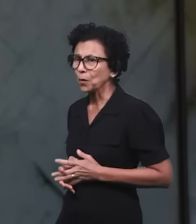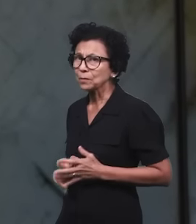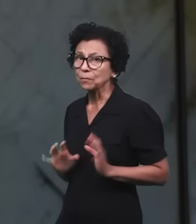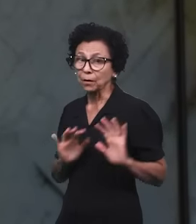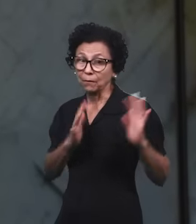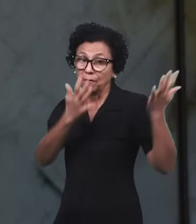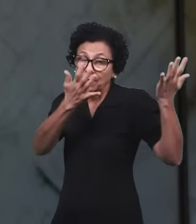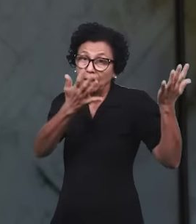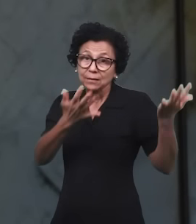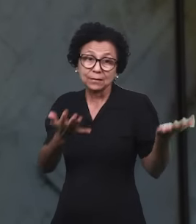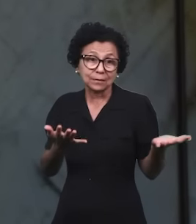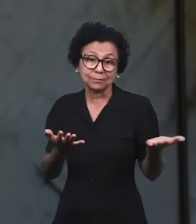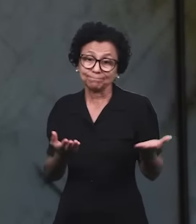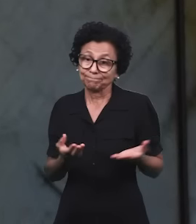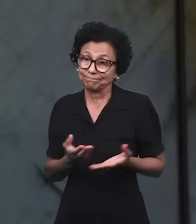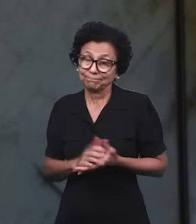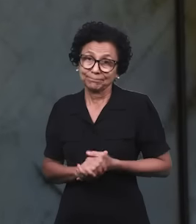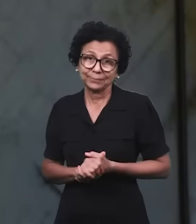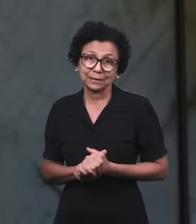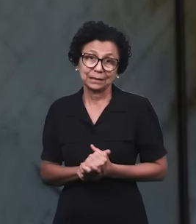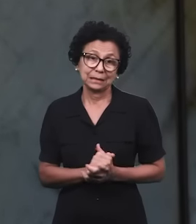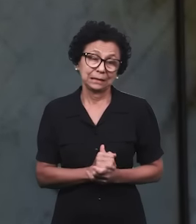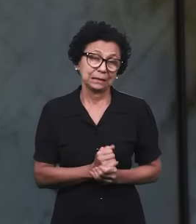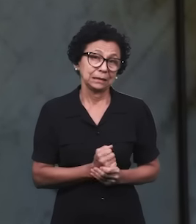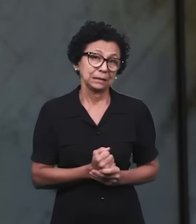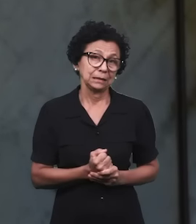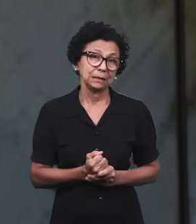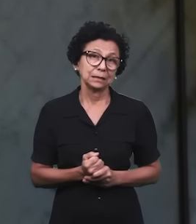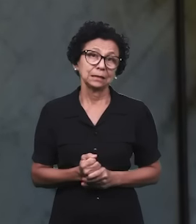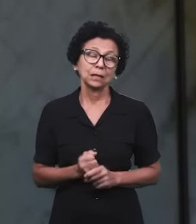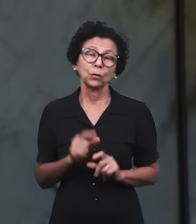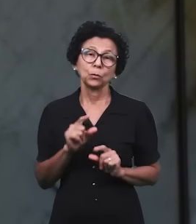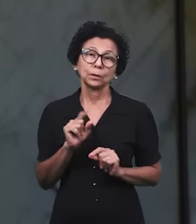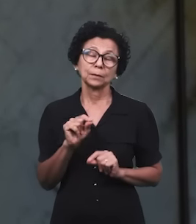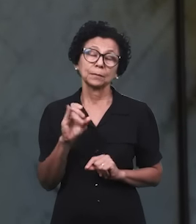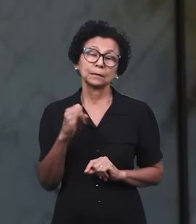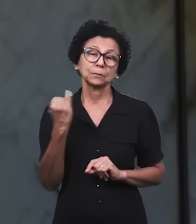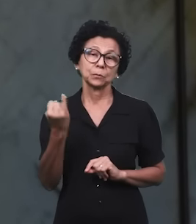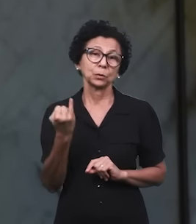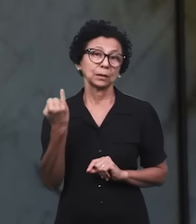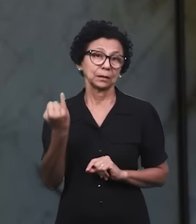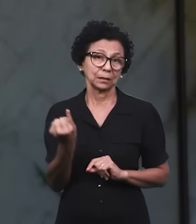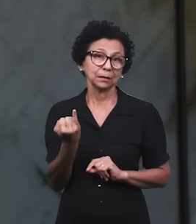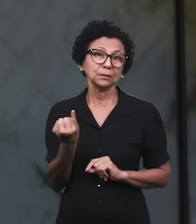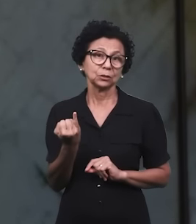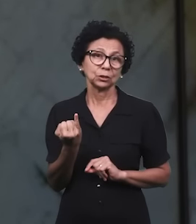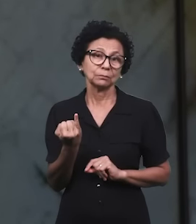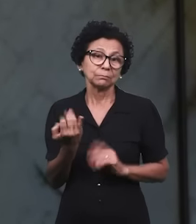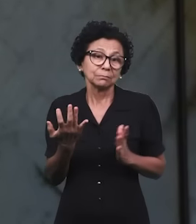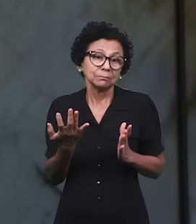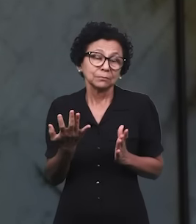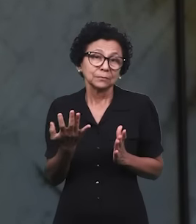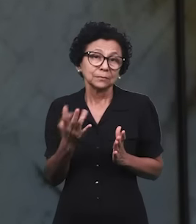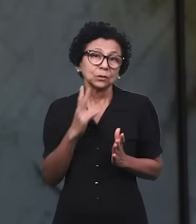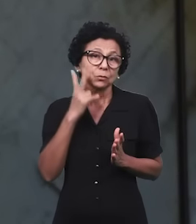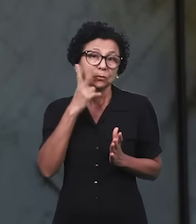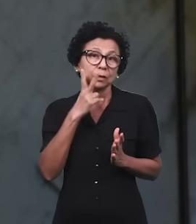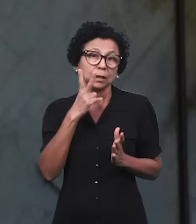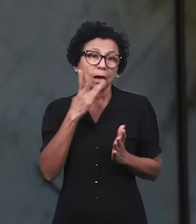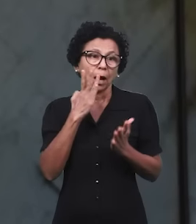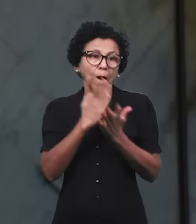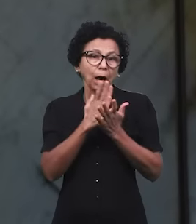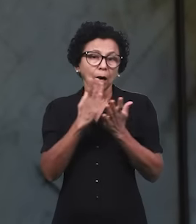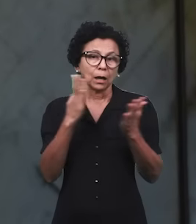recepção que estava sendo feita. Então, um dos elementos mais importantes da comemoração acabou. Então, nós